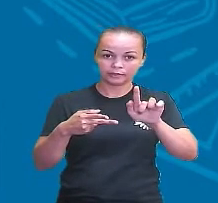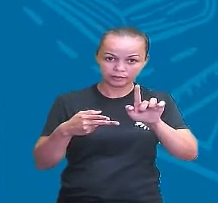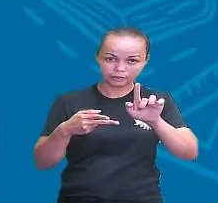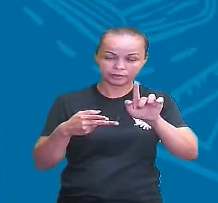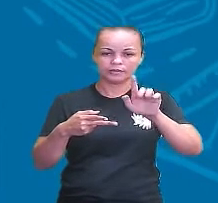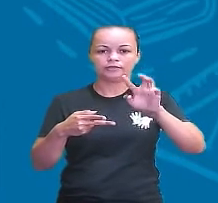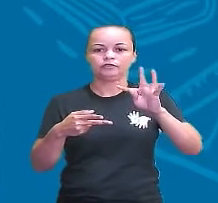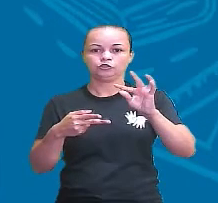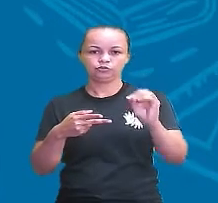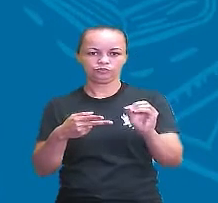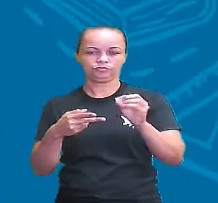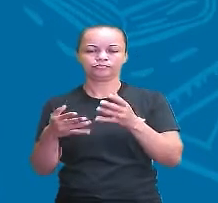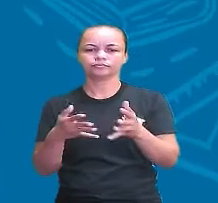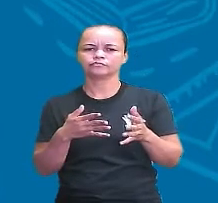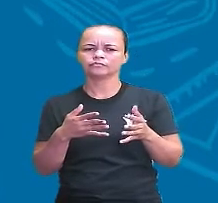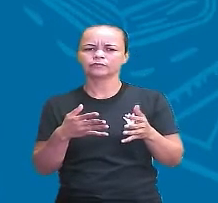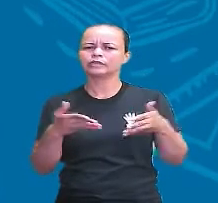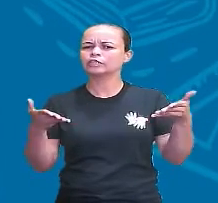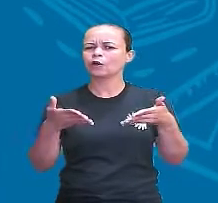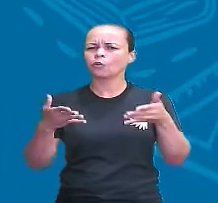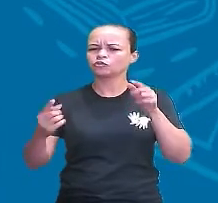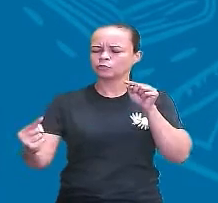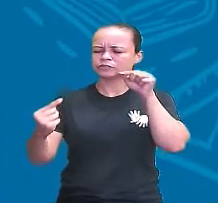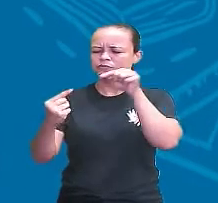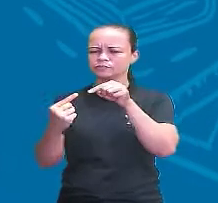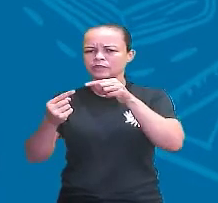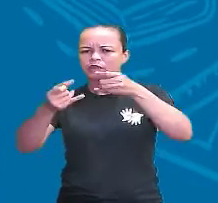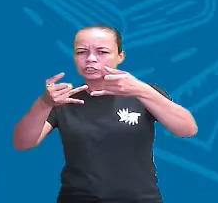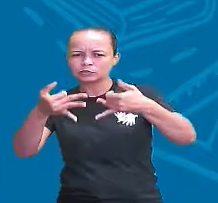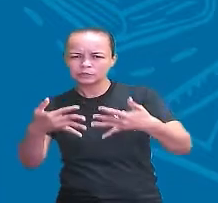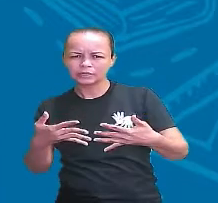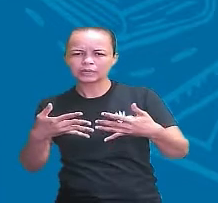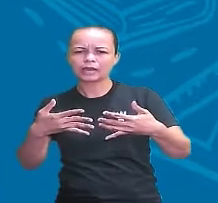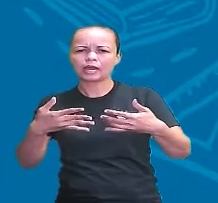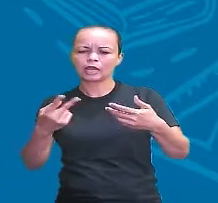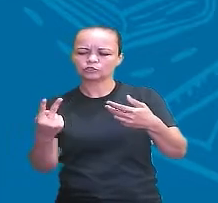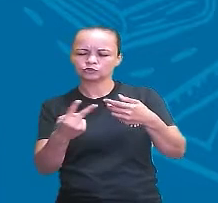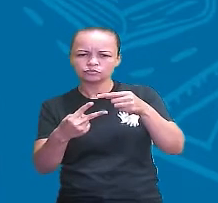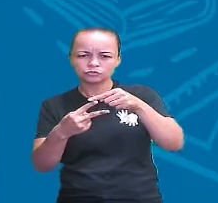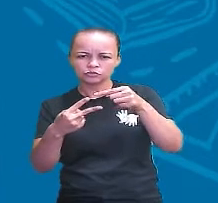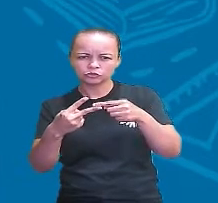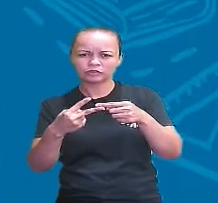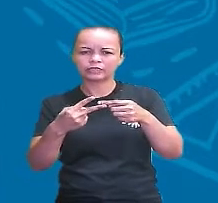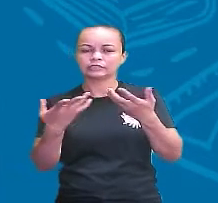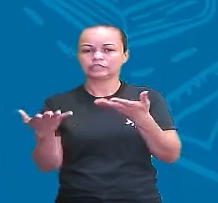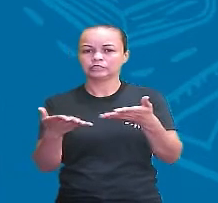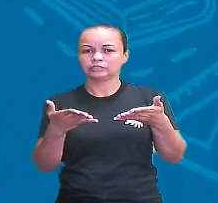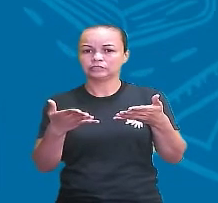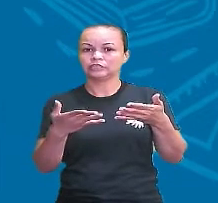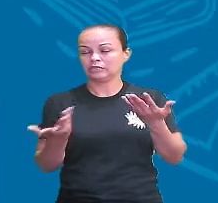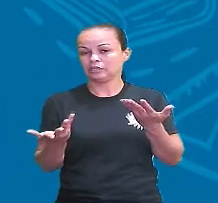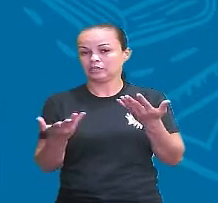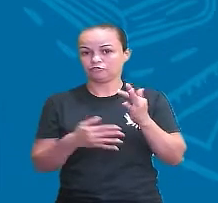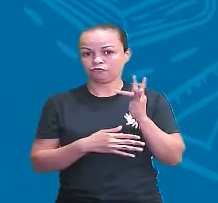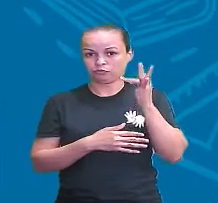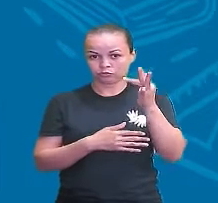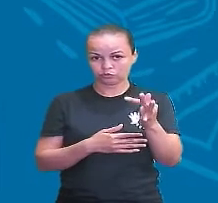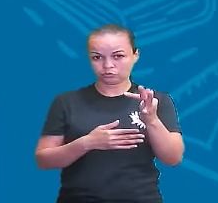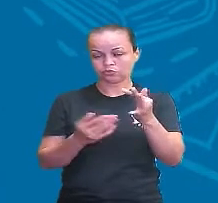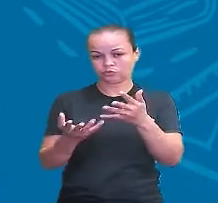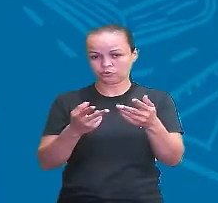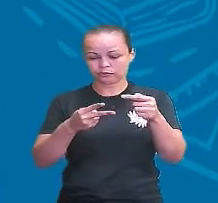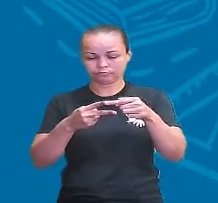esse: explicar a diferença entre as duas formas de futuro, will e going